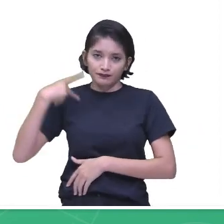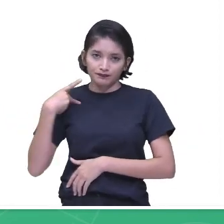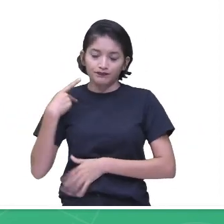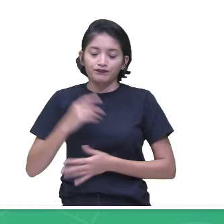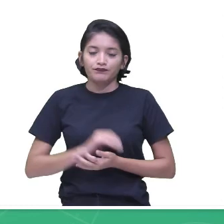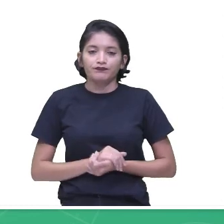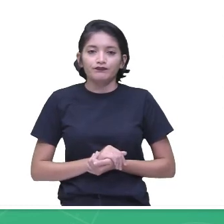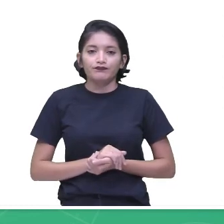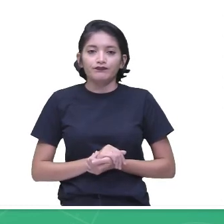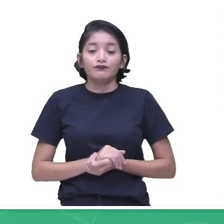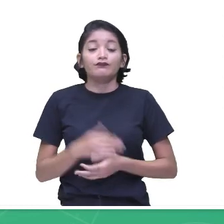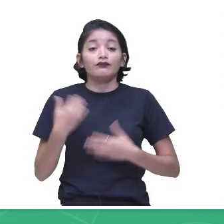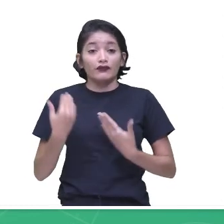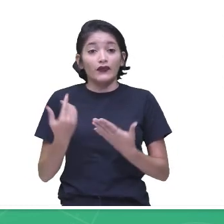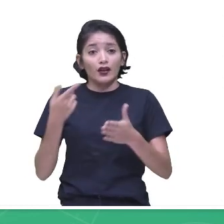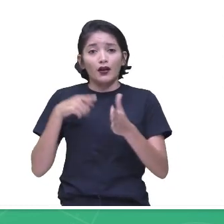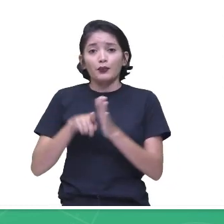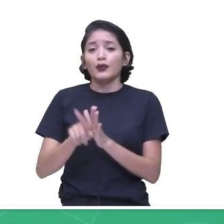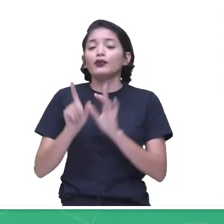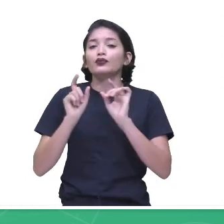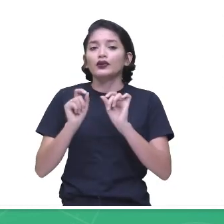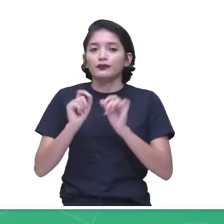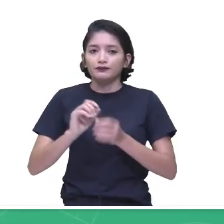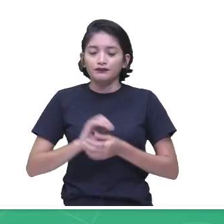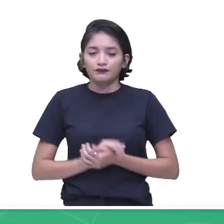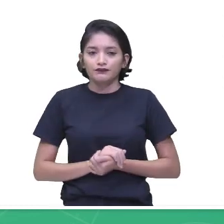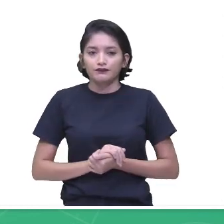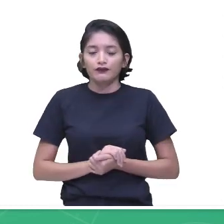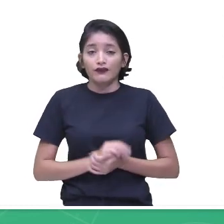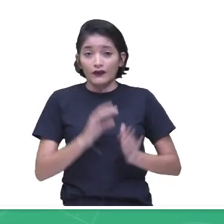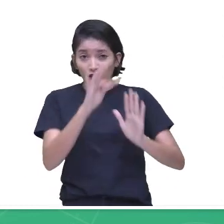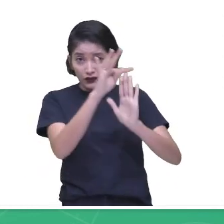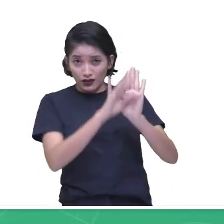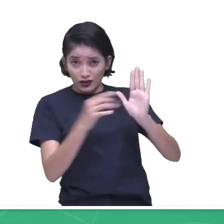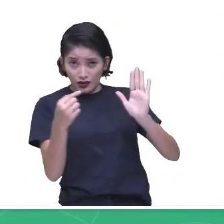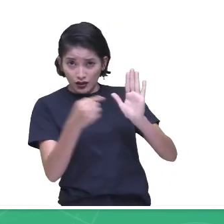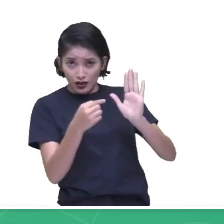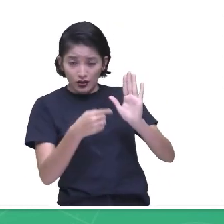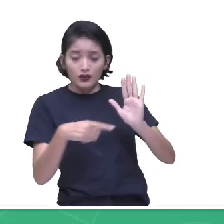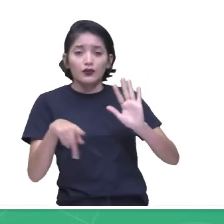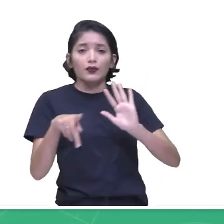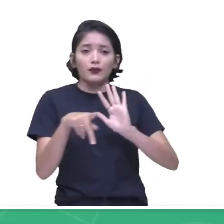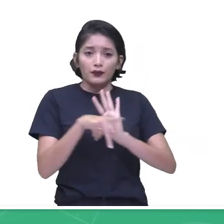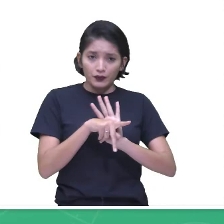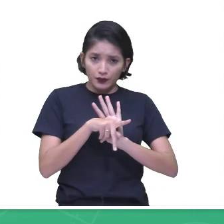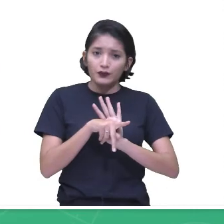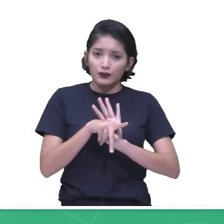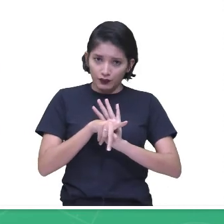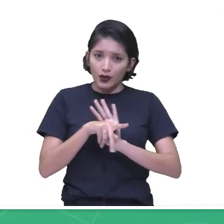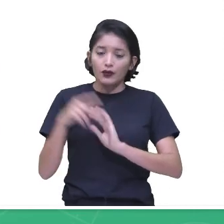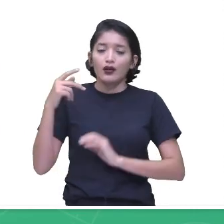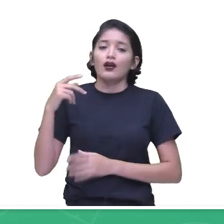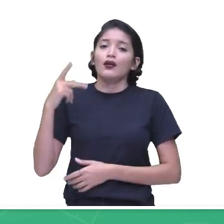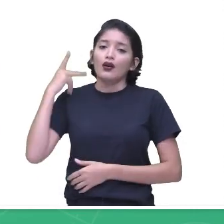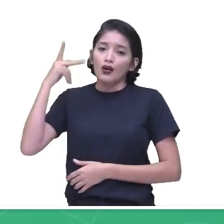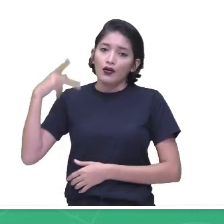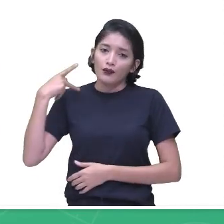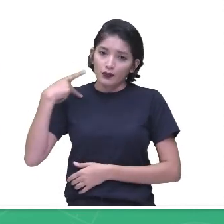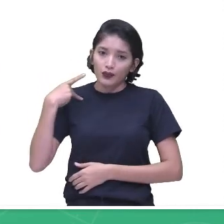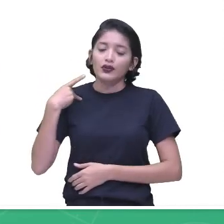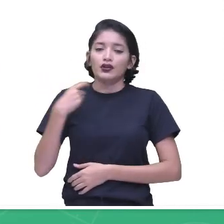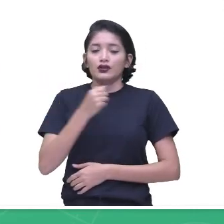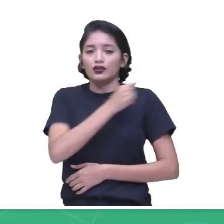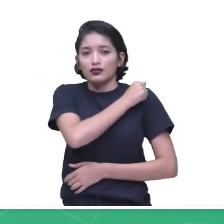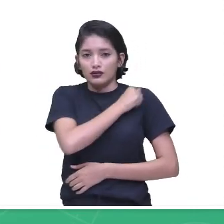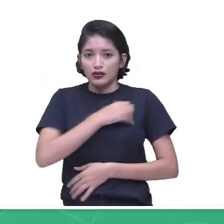para o comando da nossa questão. Diz, o trecho retirado da obra Política de Aristóteles